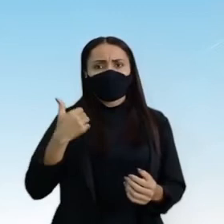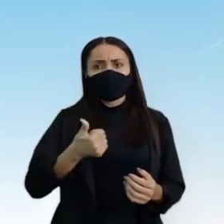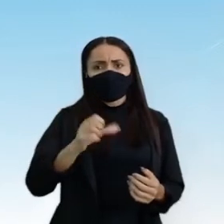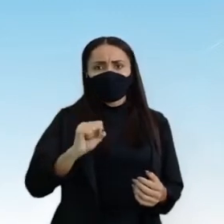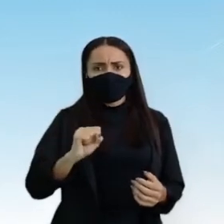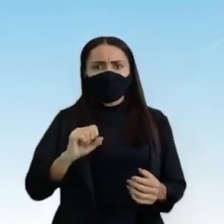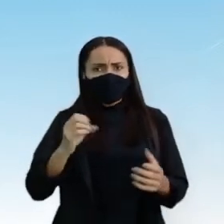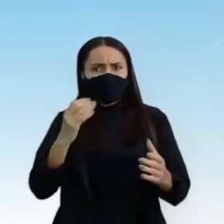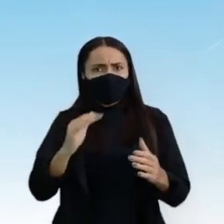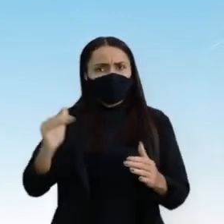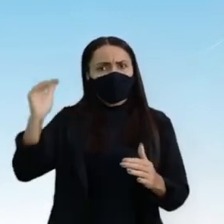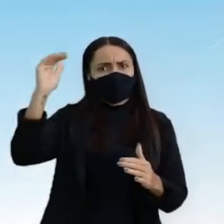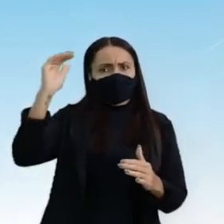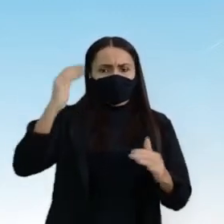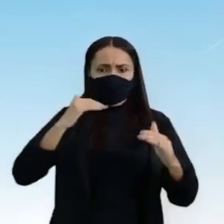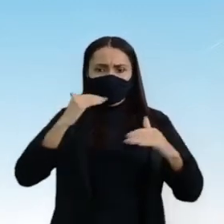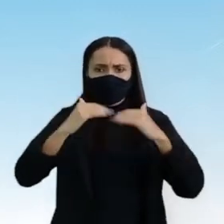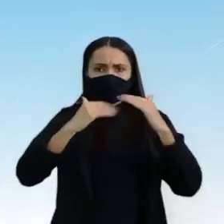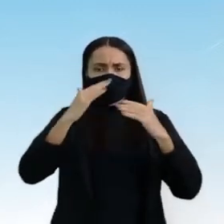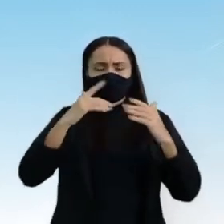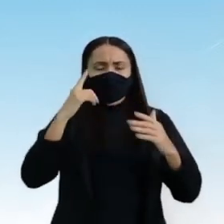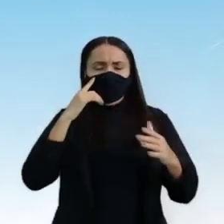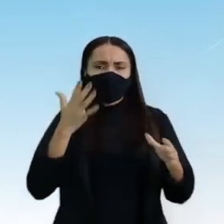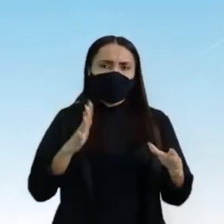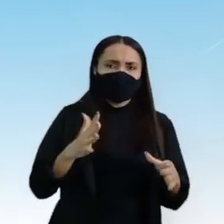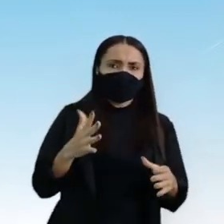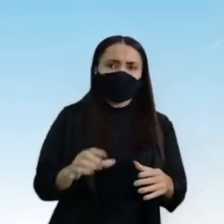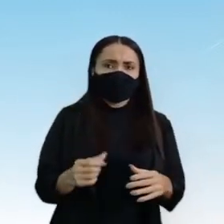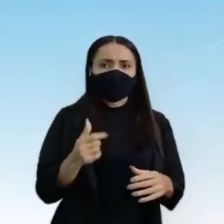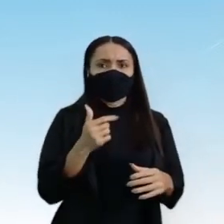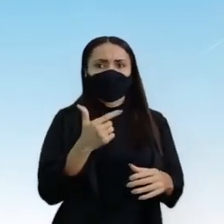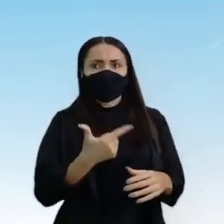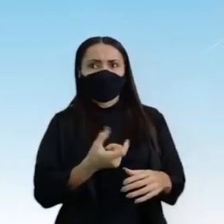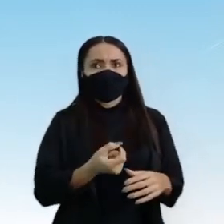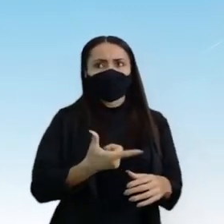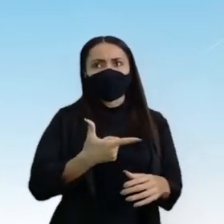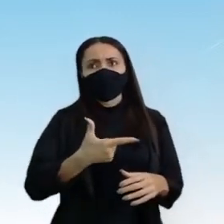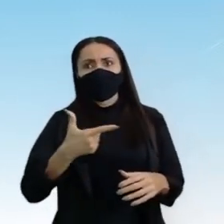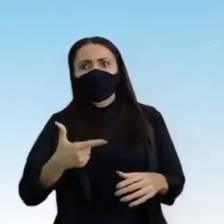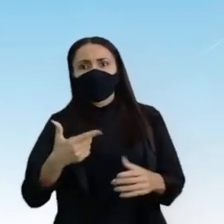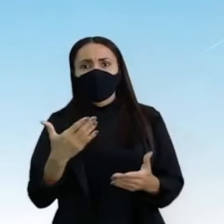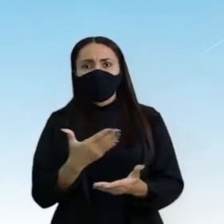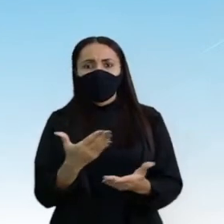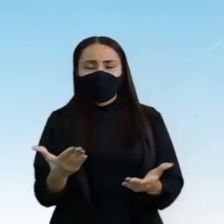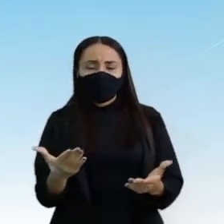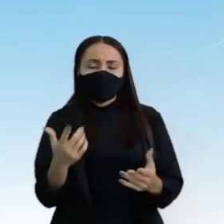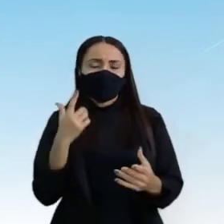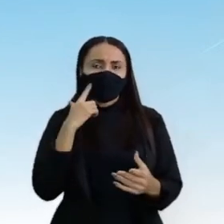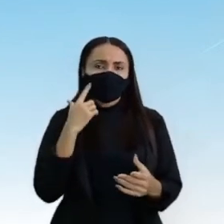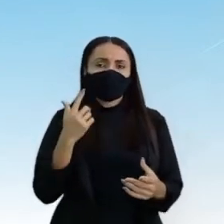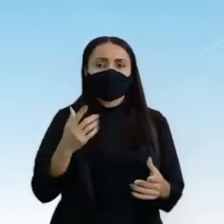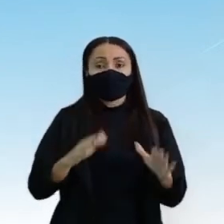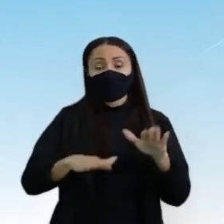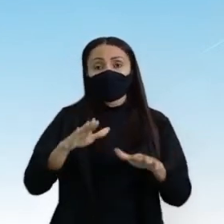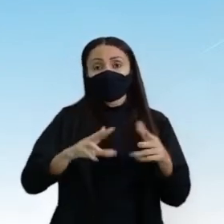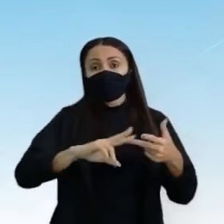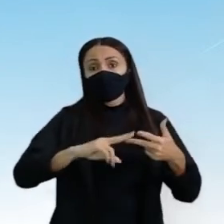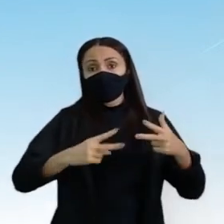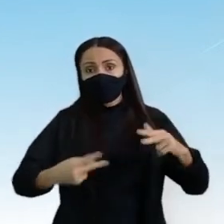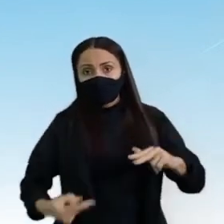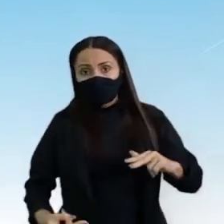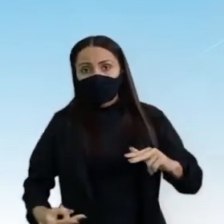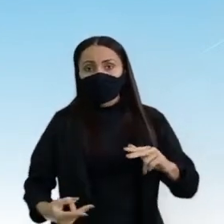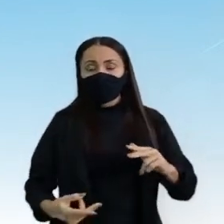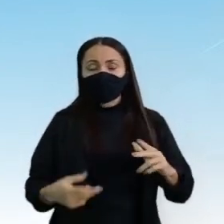casos que você pode crescer aí até os 20, 22 anos, mas é uma questão mais de predisposição genética, a questão